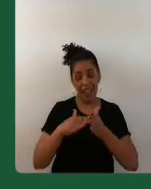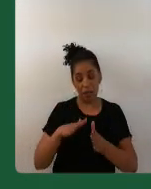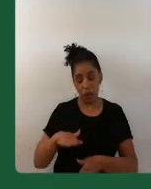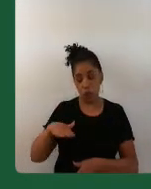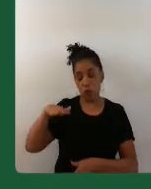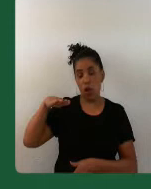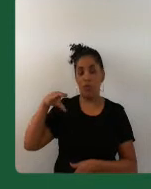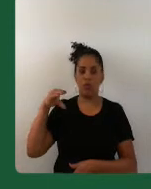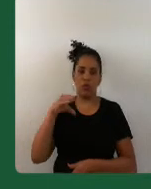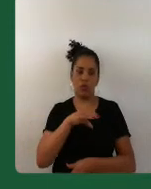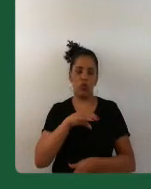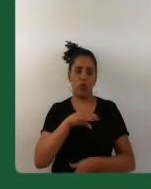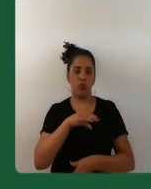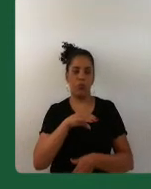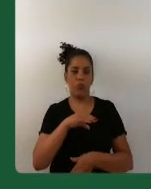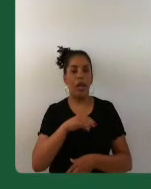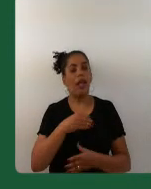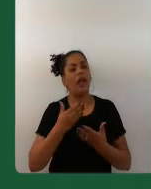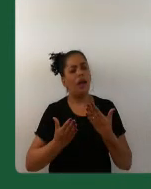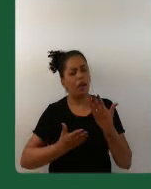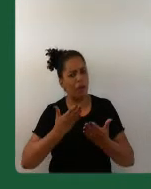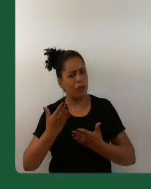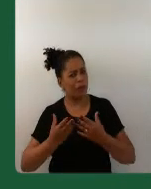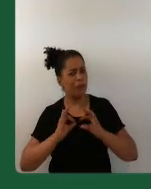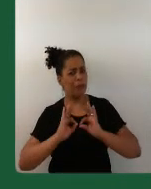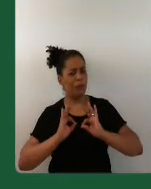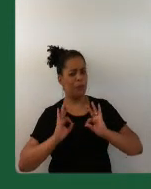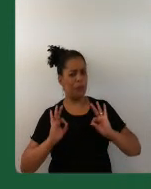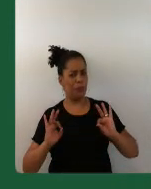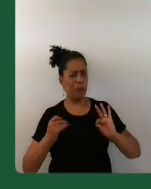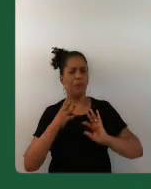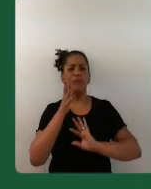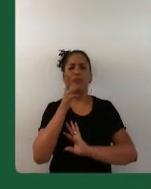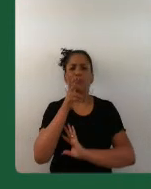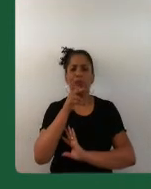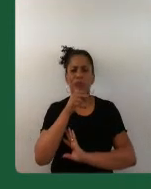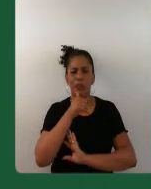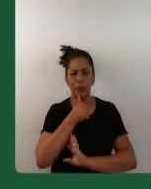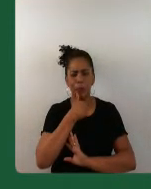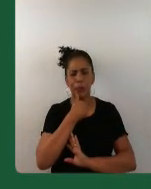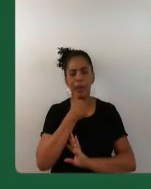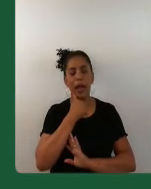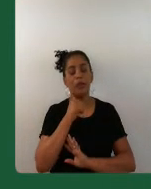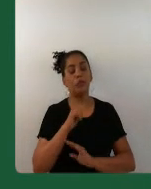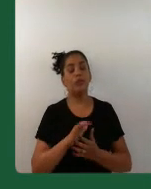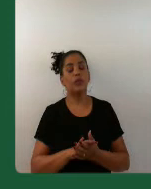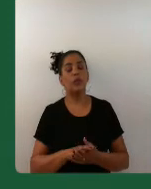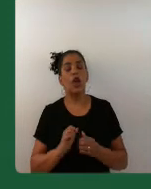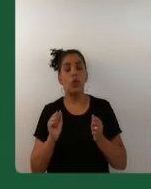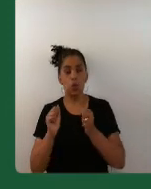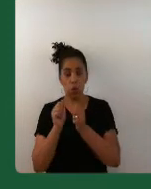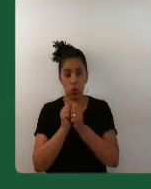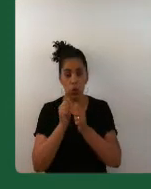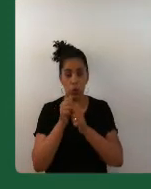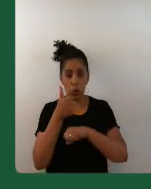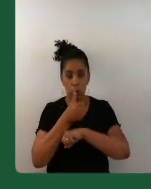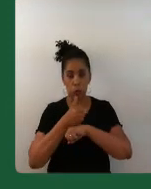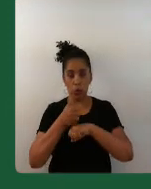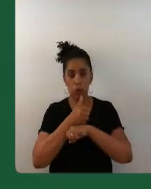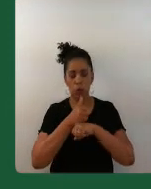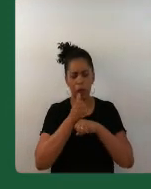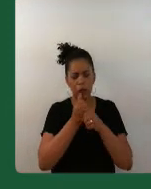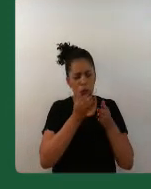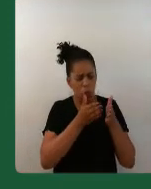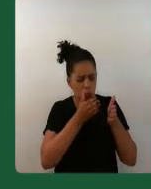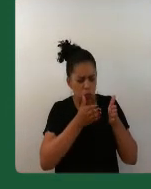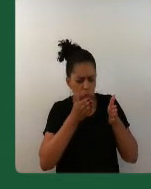longo, o serviço social, como outros profissionais da equipe, faz o acompanhamento durante todo